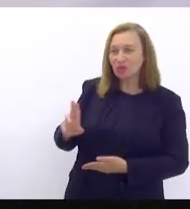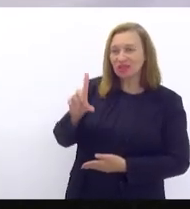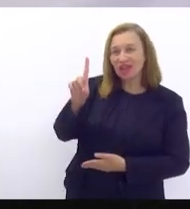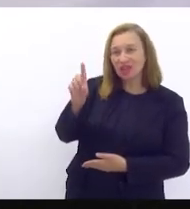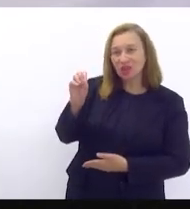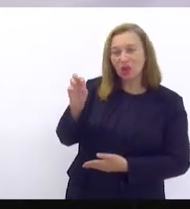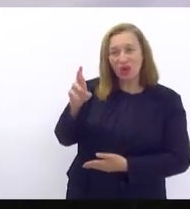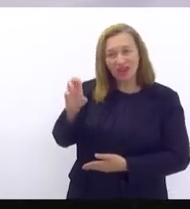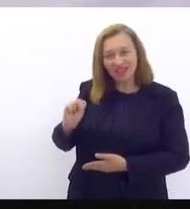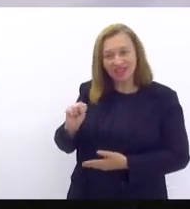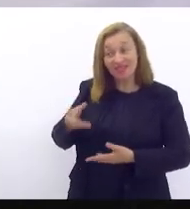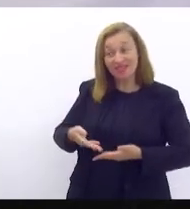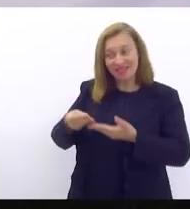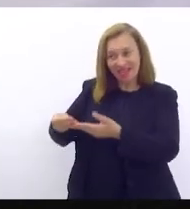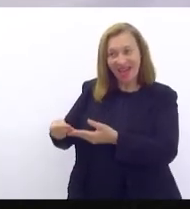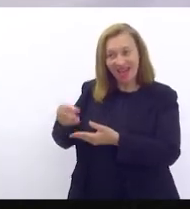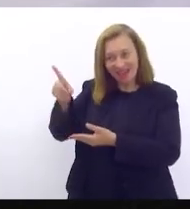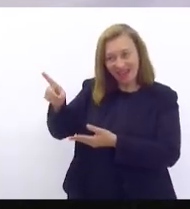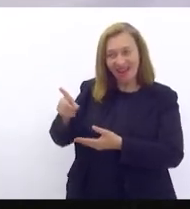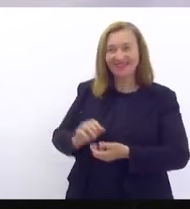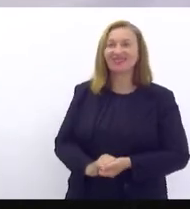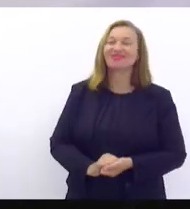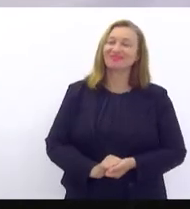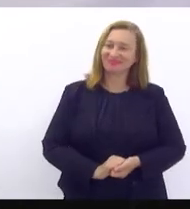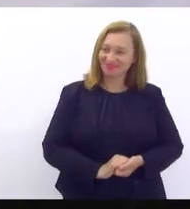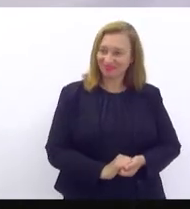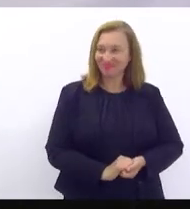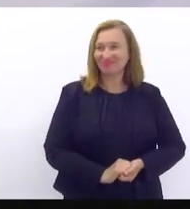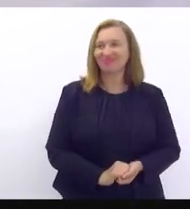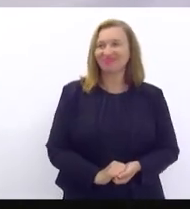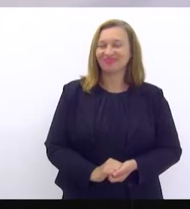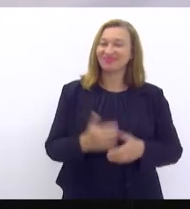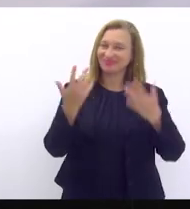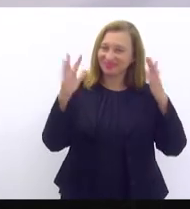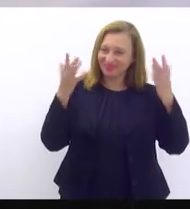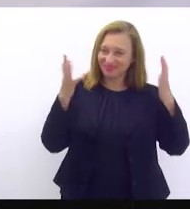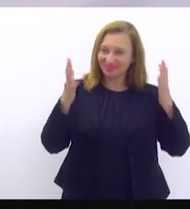para a Dóris, por favor, lá da comunidade de Bom Pastor.